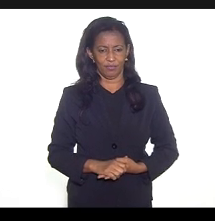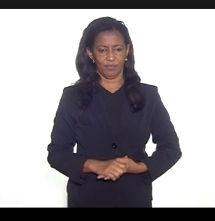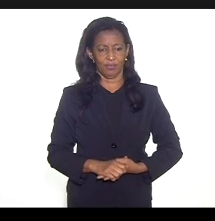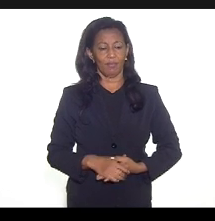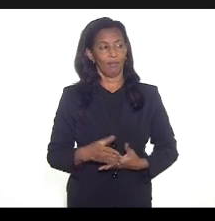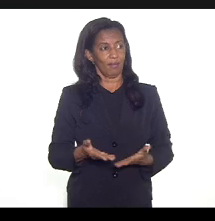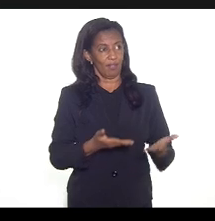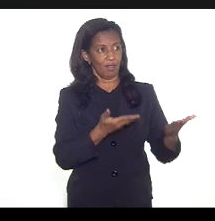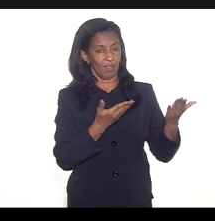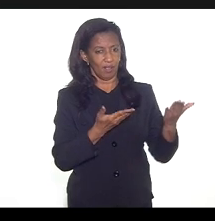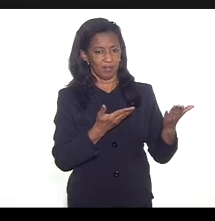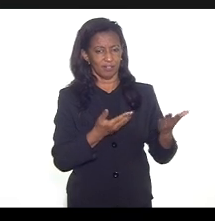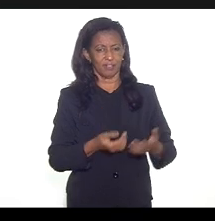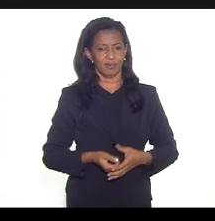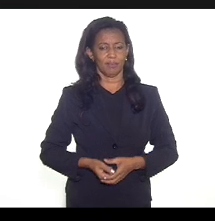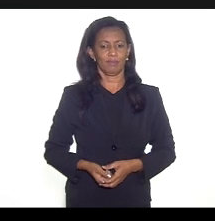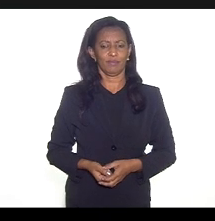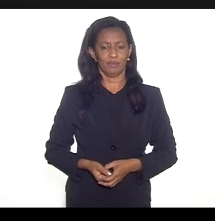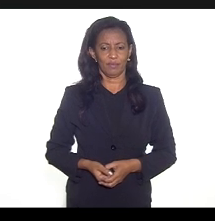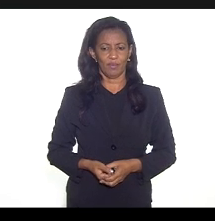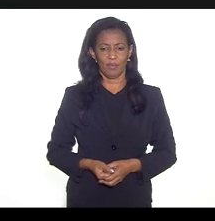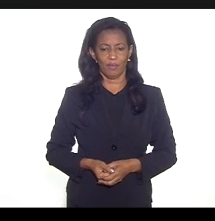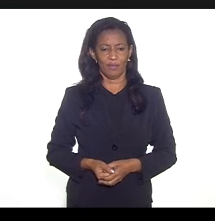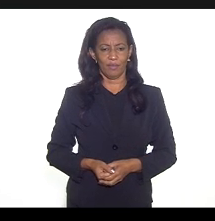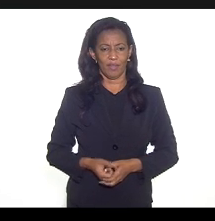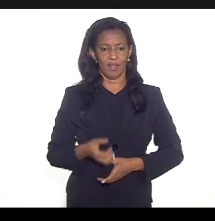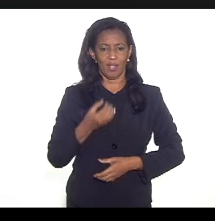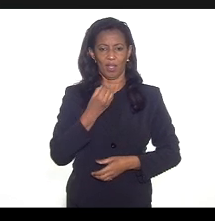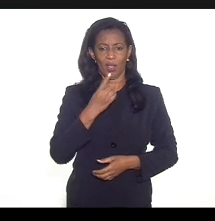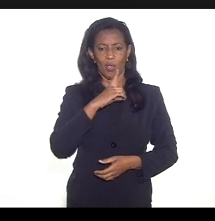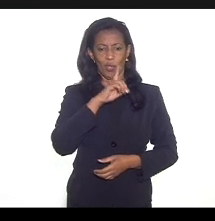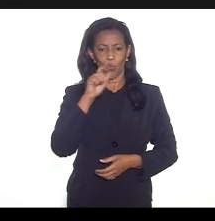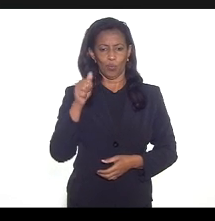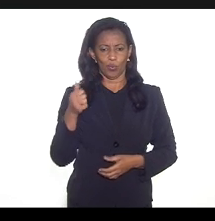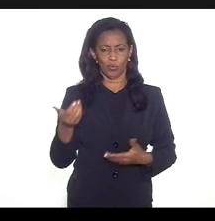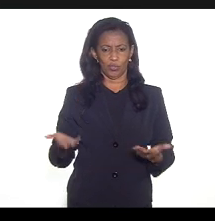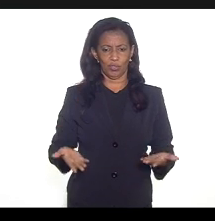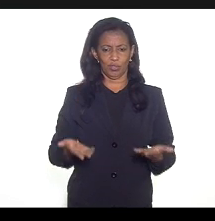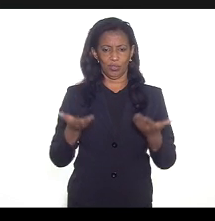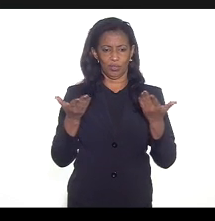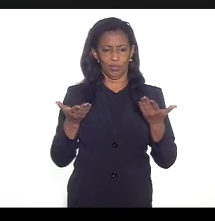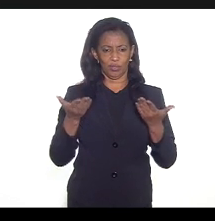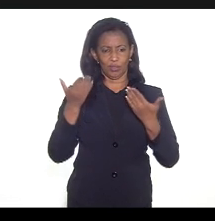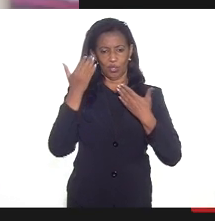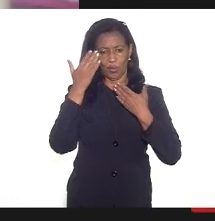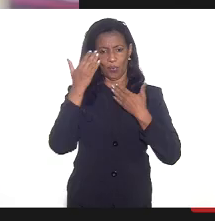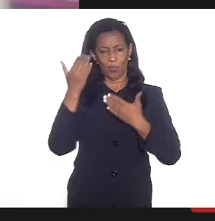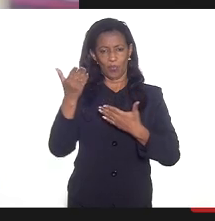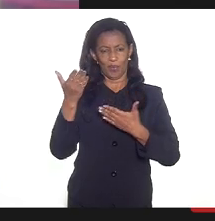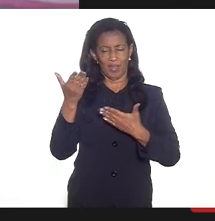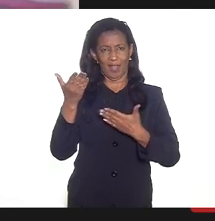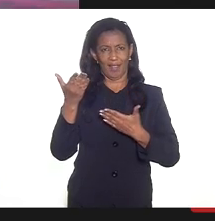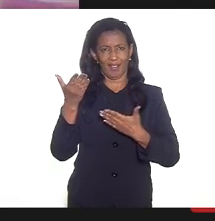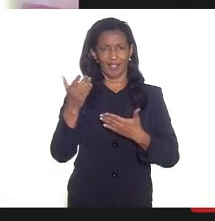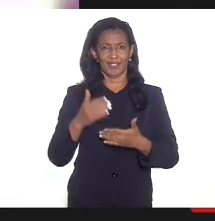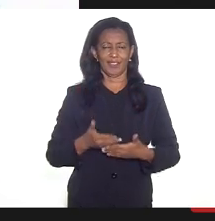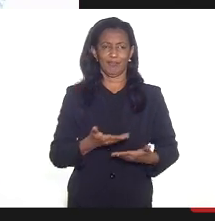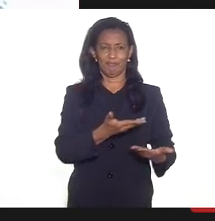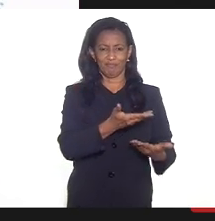está com a palavra, tá bom? Bom dia a todas. Obrigada pelo convite.